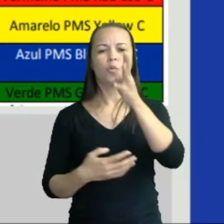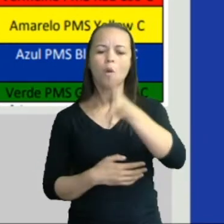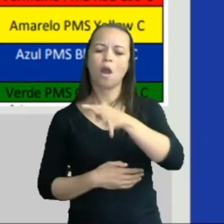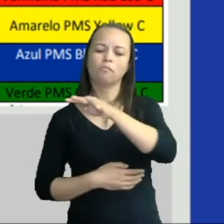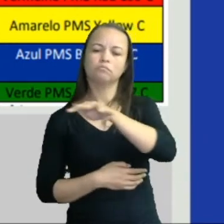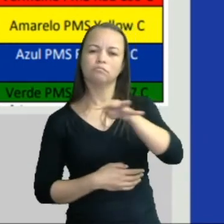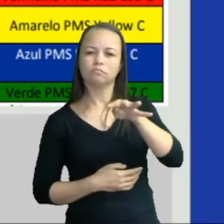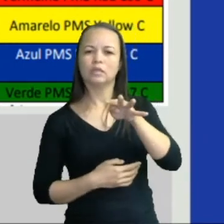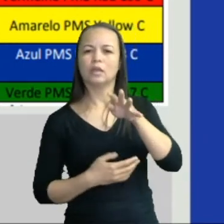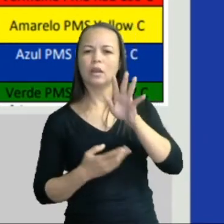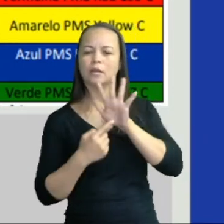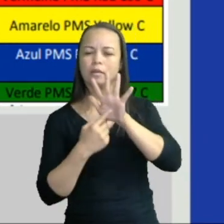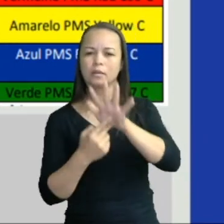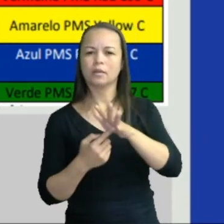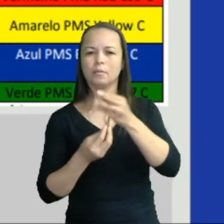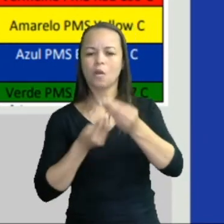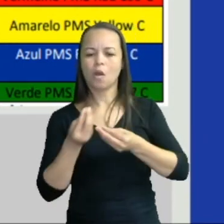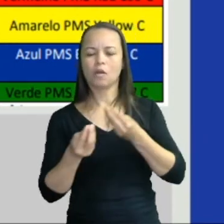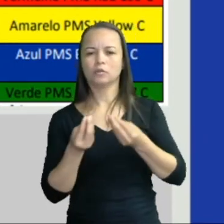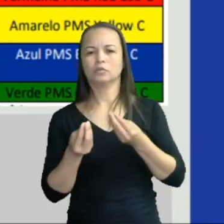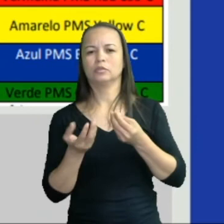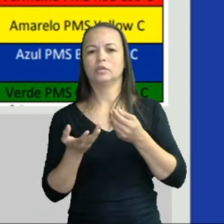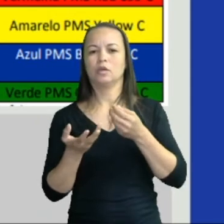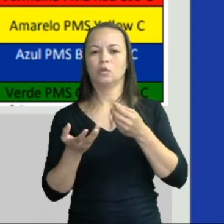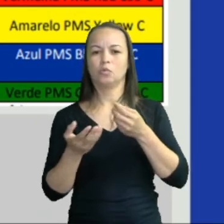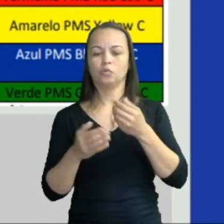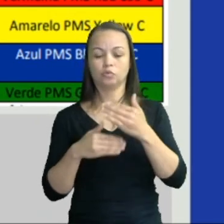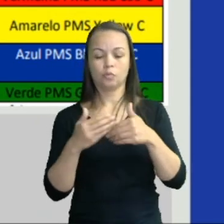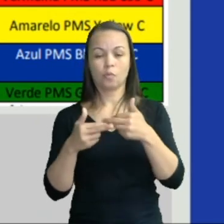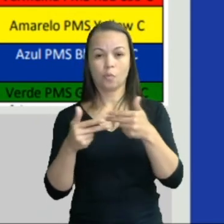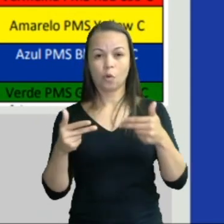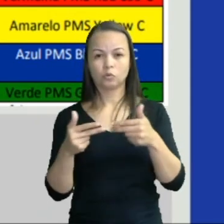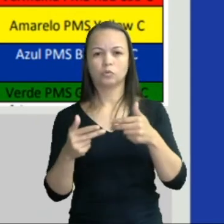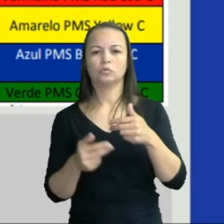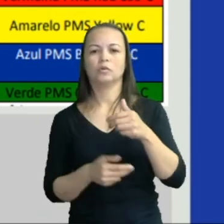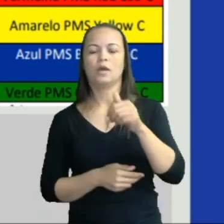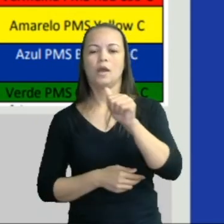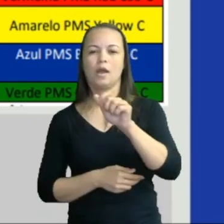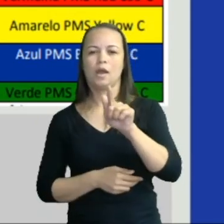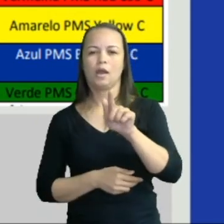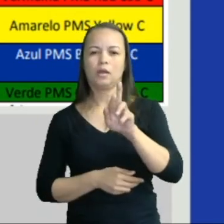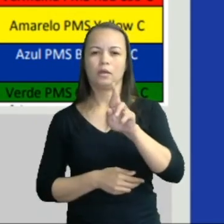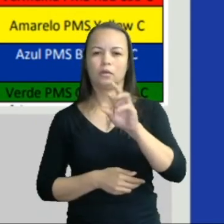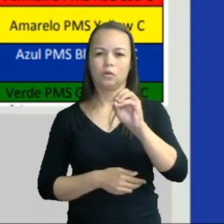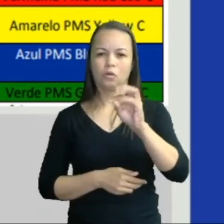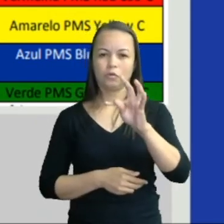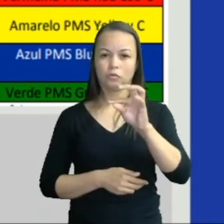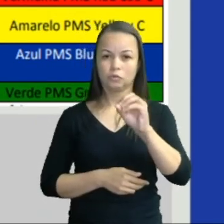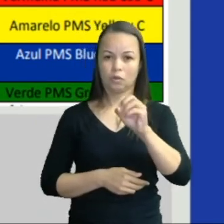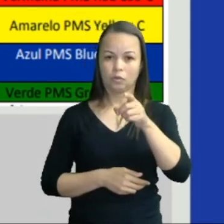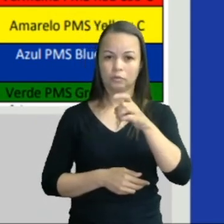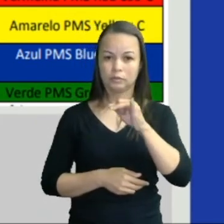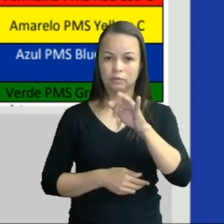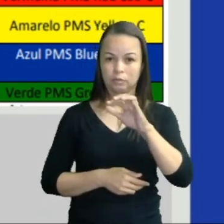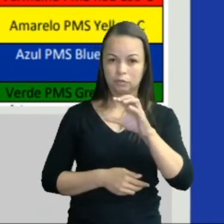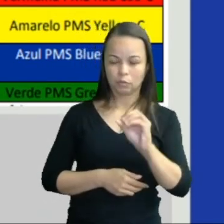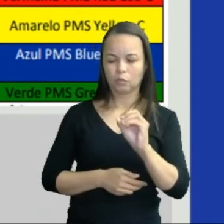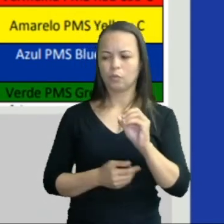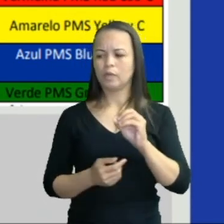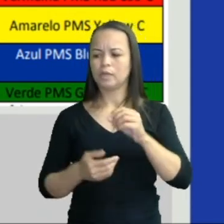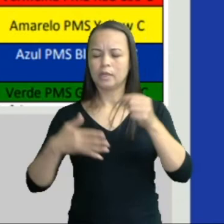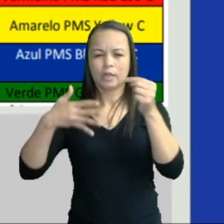classificação, né, desses produtos tóxicos, dos agrotóxicos que são usados, né? E cada cor